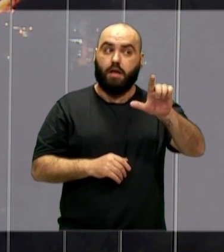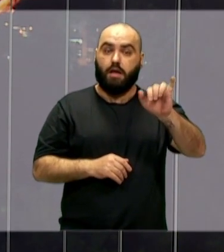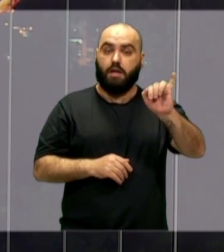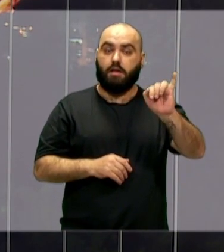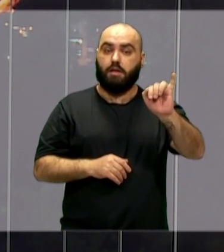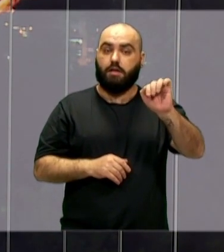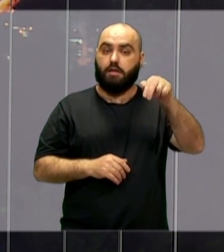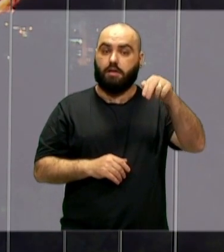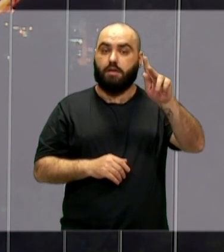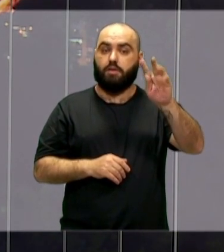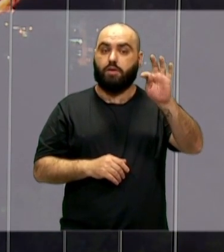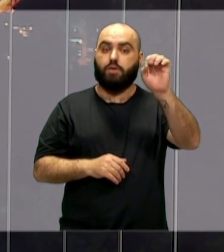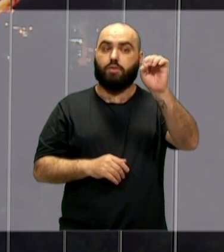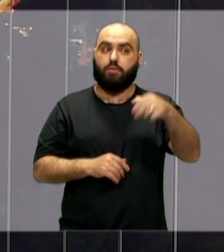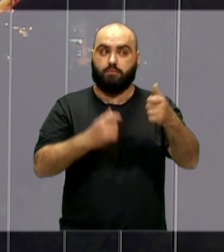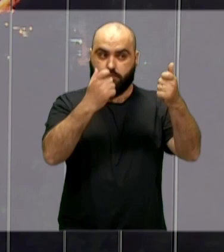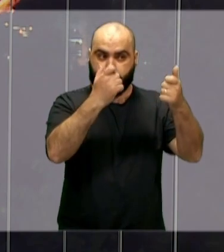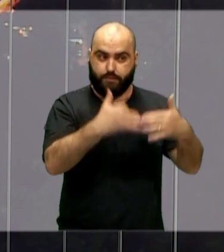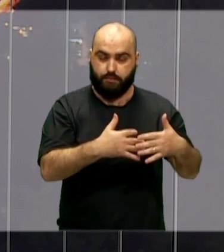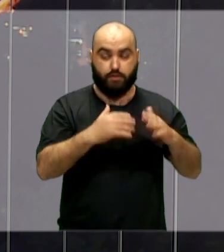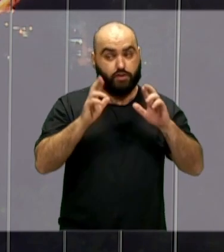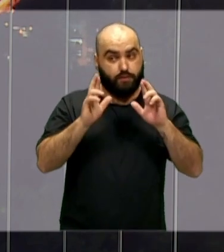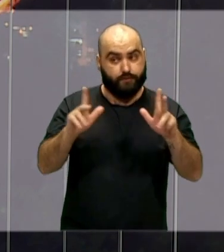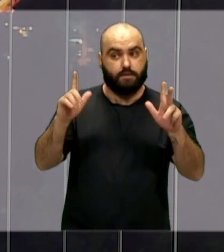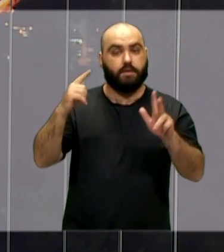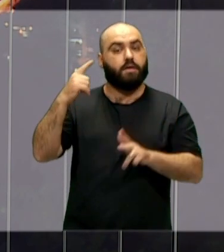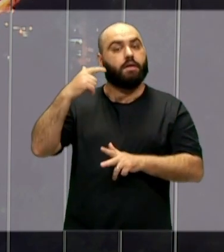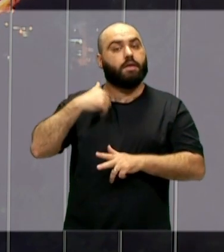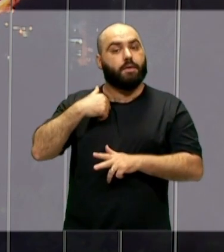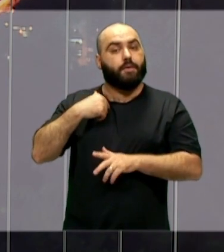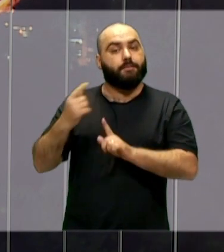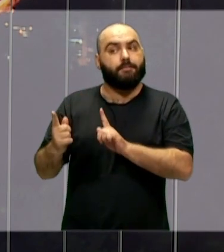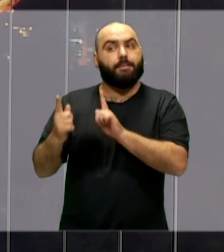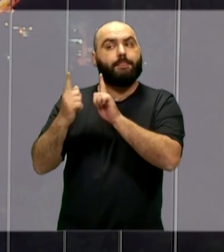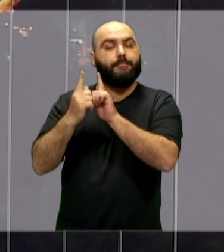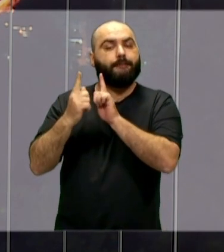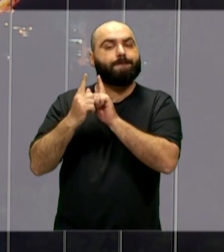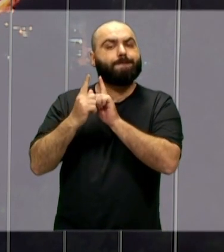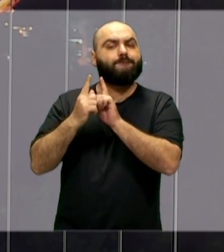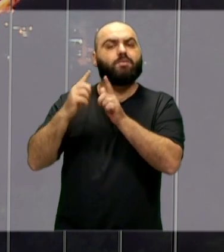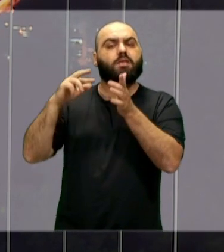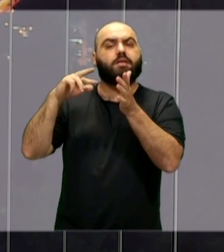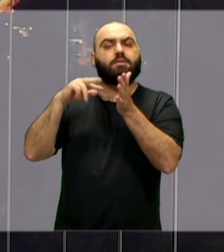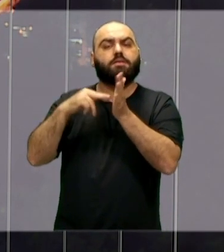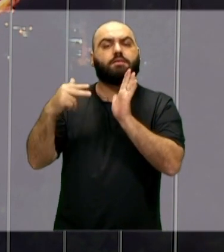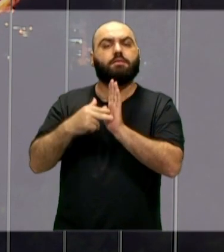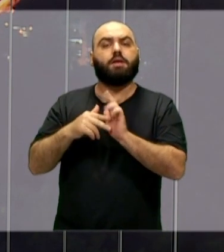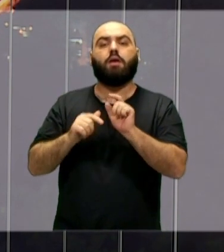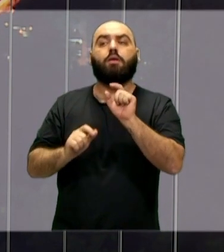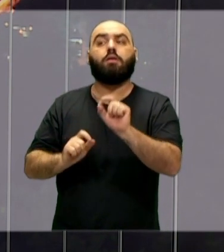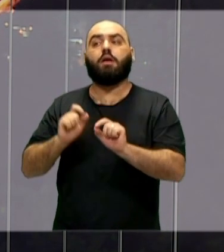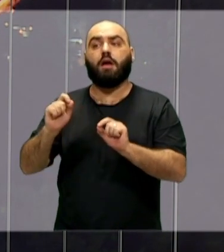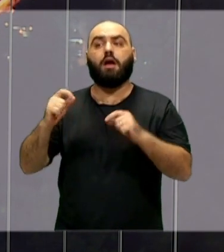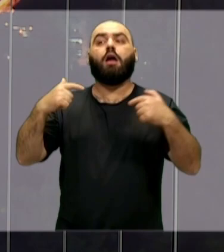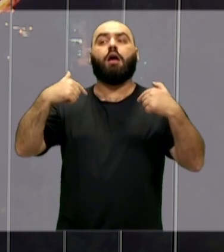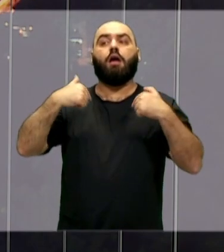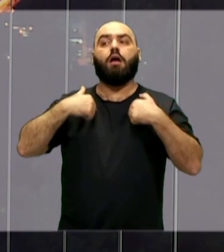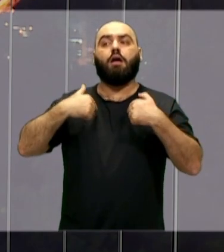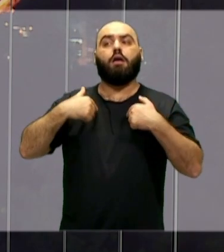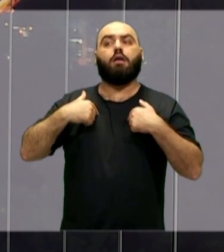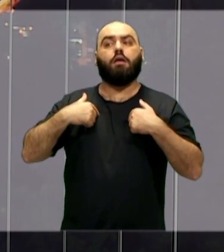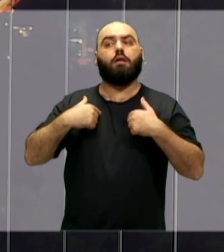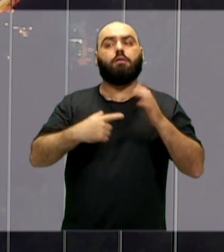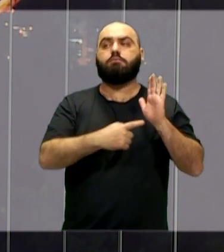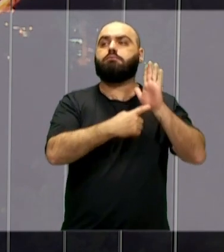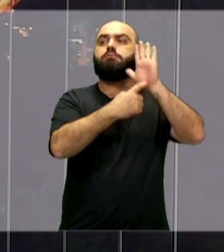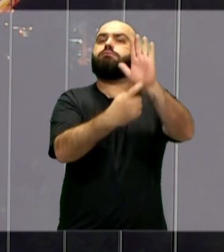eu vou fazer alguma fala ou com as pessoas que eu atendo, vem do lugar do dizer eu existo. Né? Se não tem a